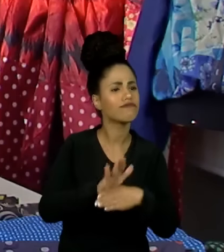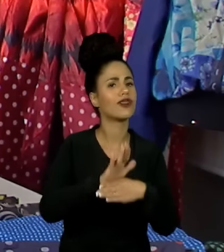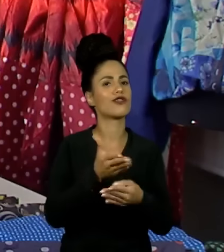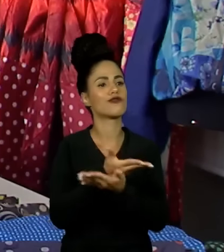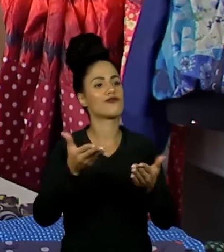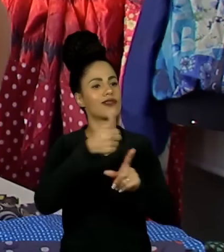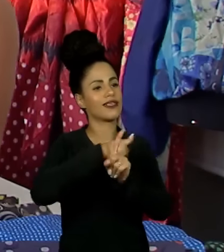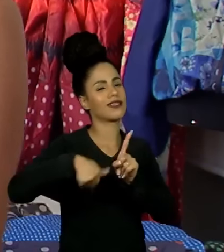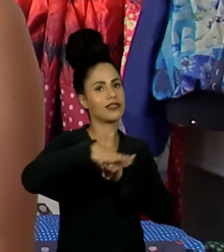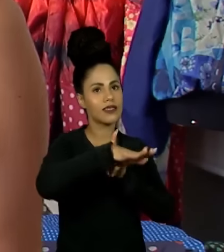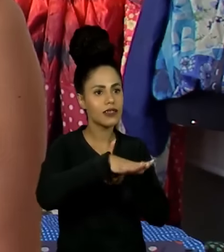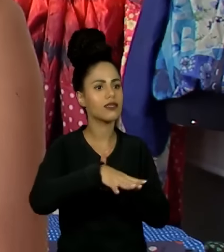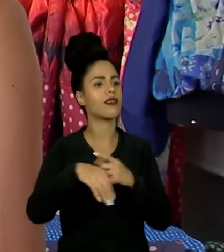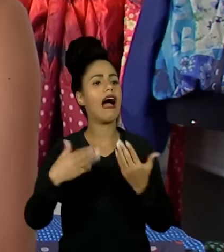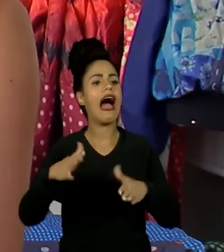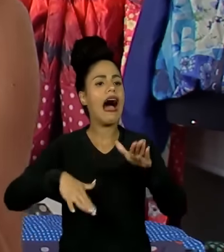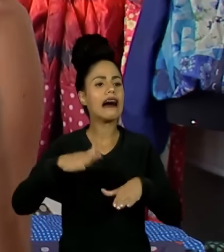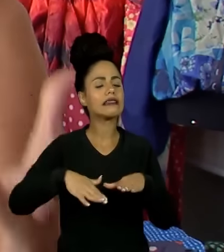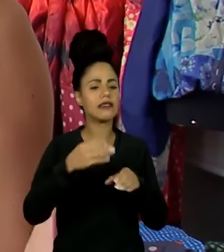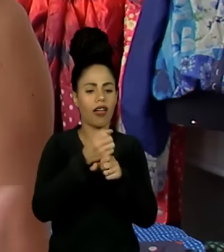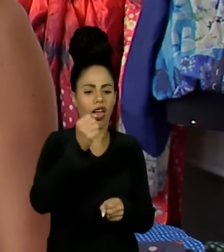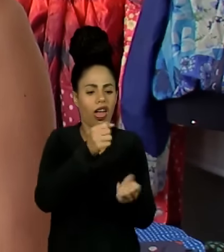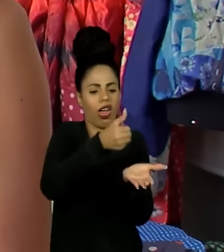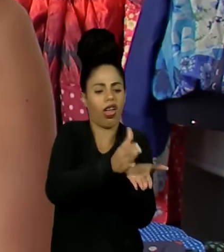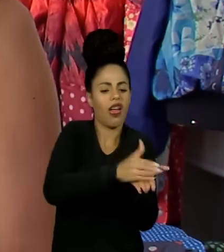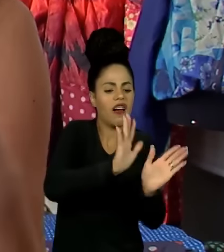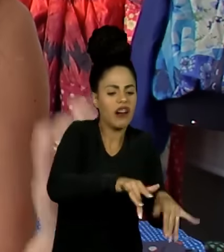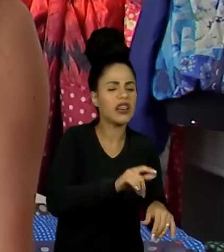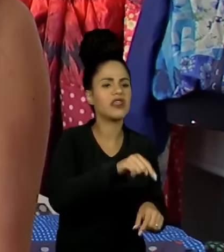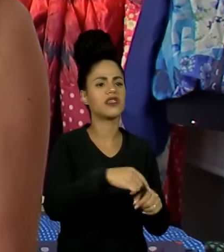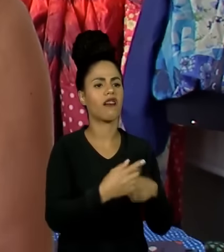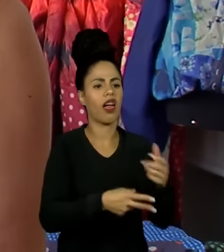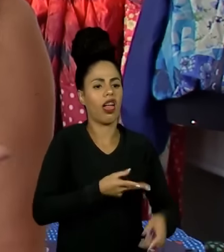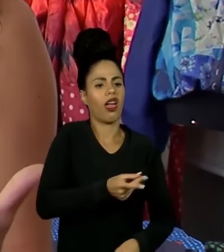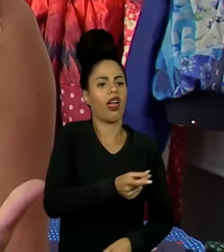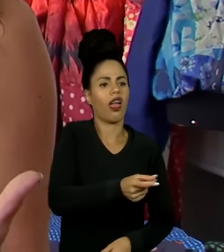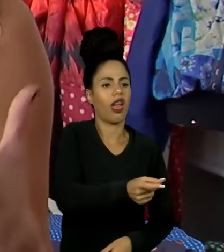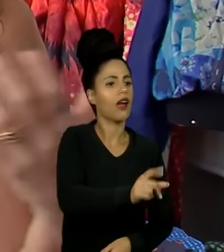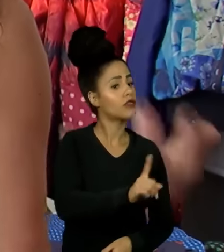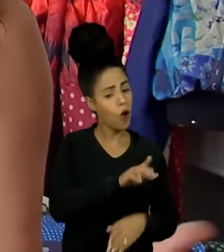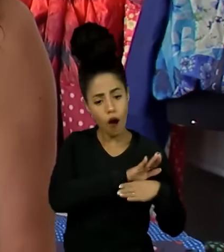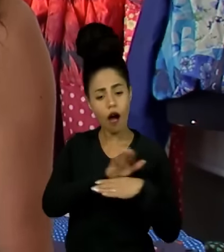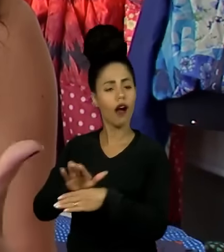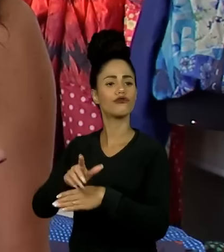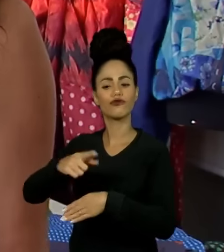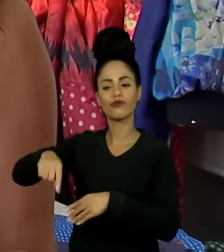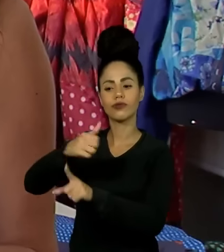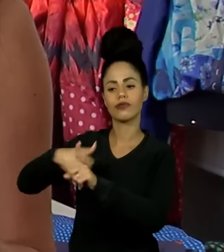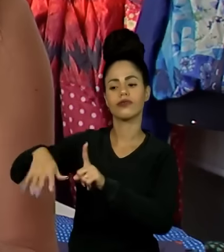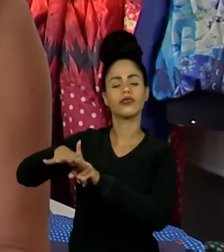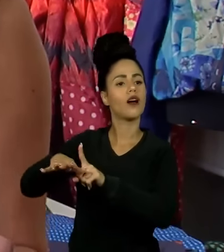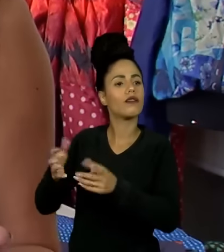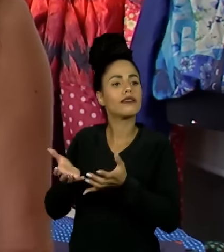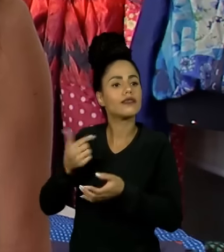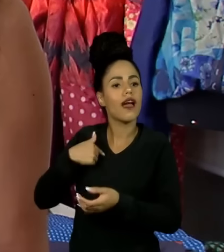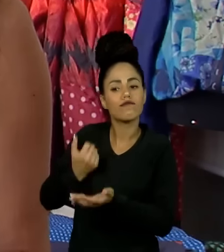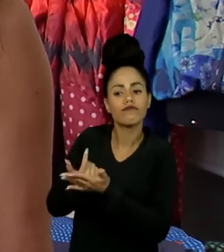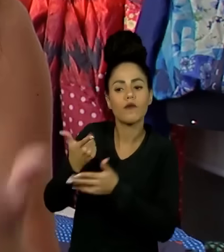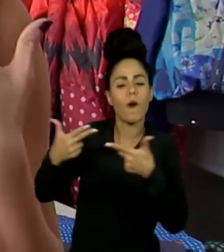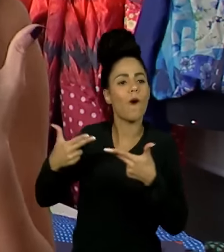impedir que isso vá para um aterro, de que fique podre lá, de você estar ajudando uma cadeia social de pessoas. Eu acho que isso é o que